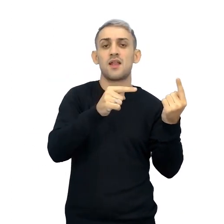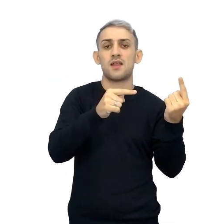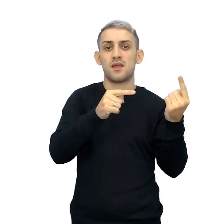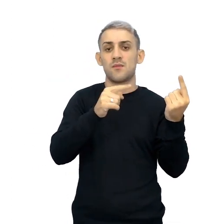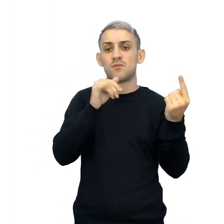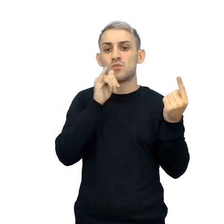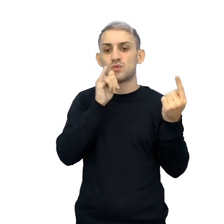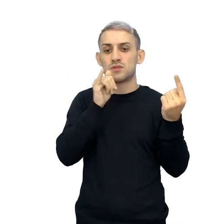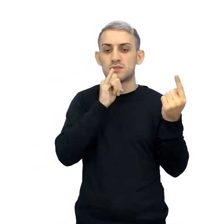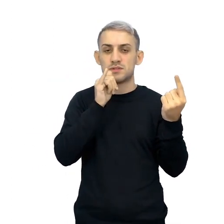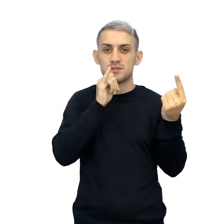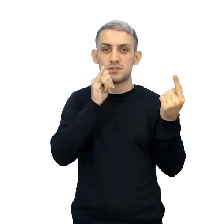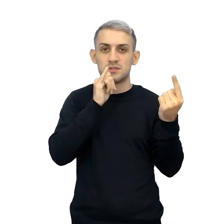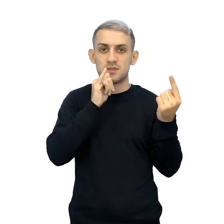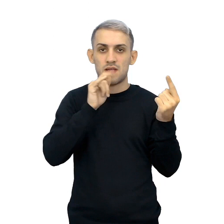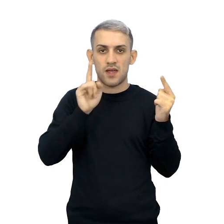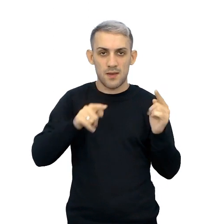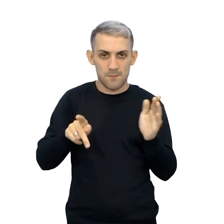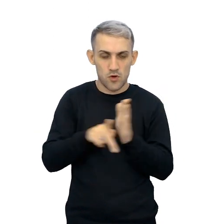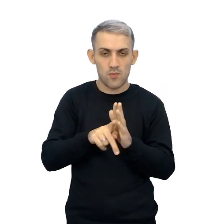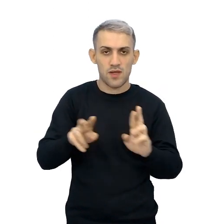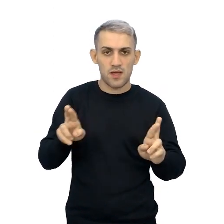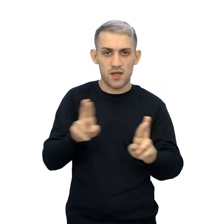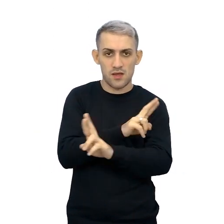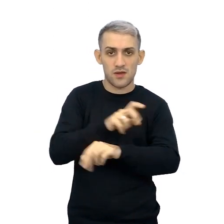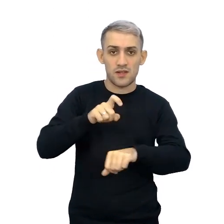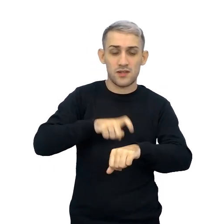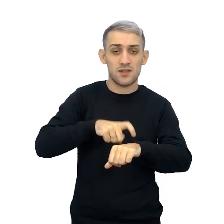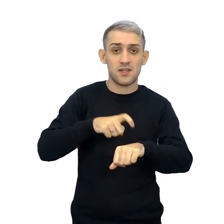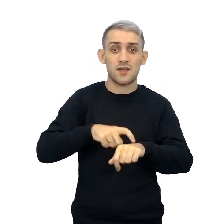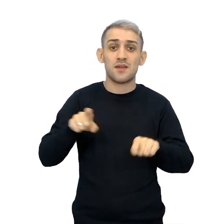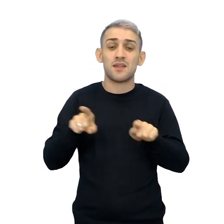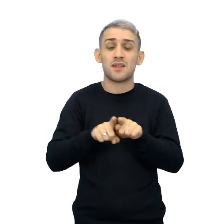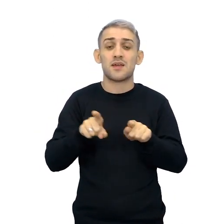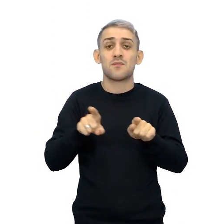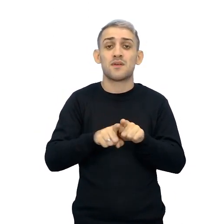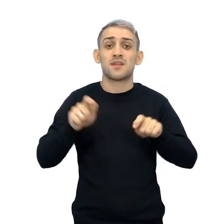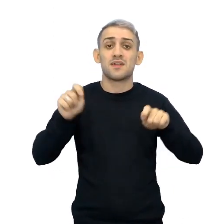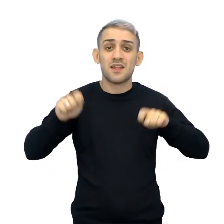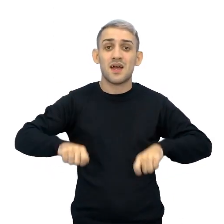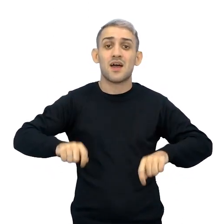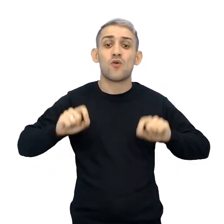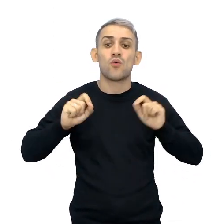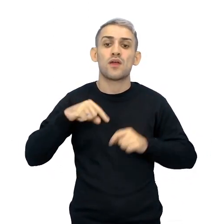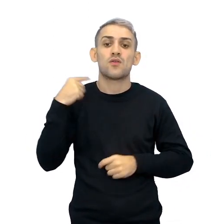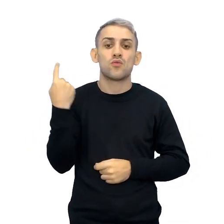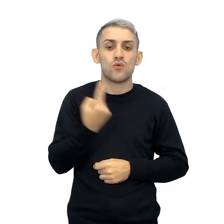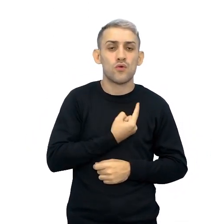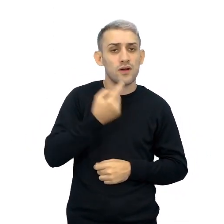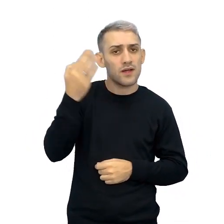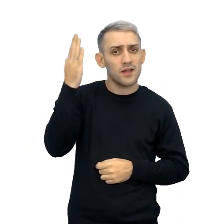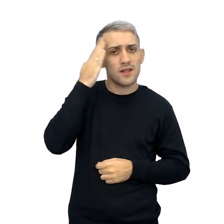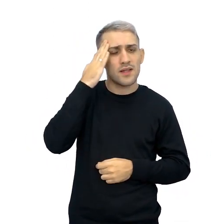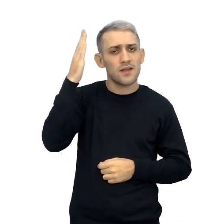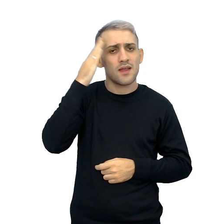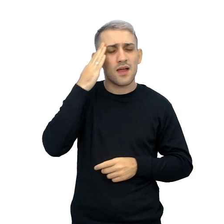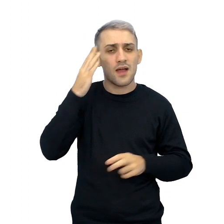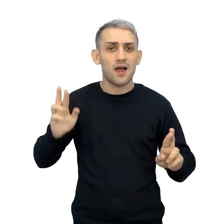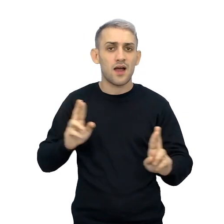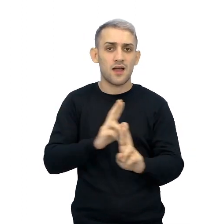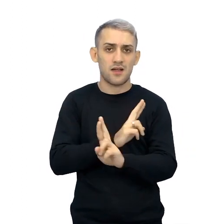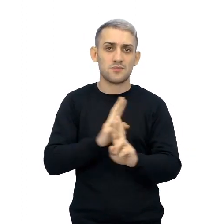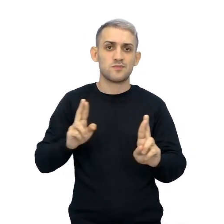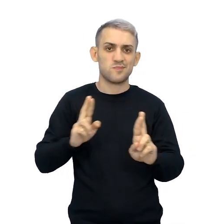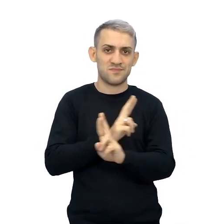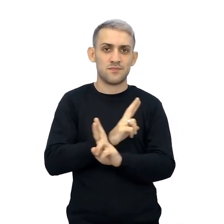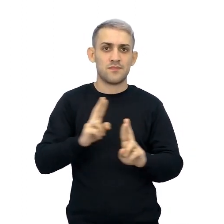como relação de tempo, e aí cabe a nós entendermos essa relação,